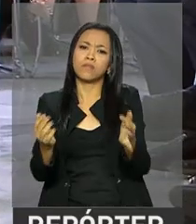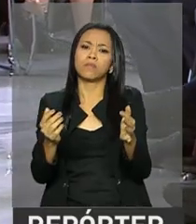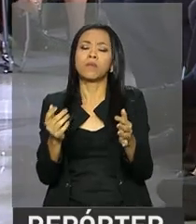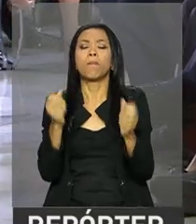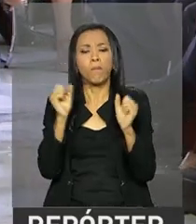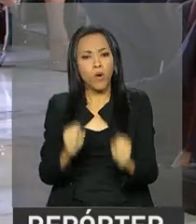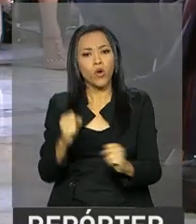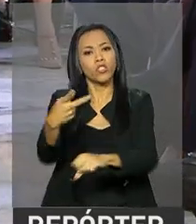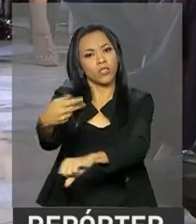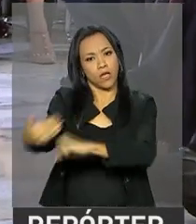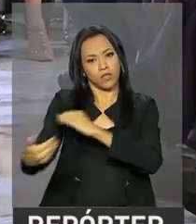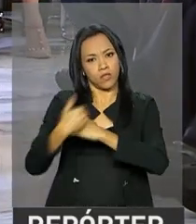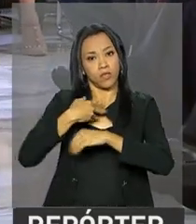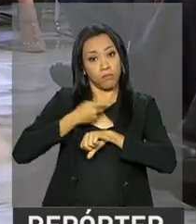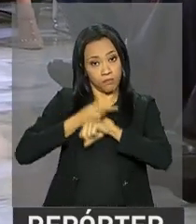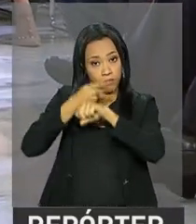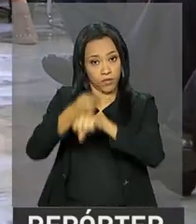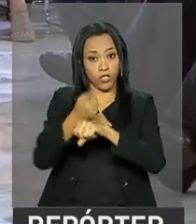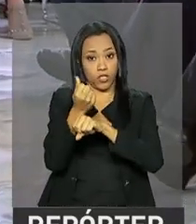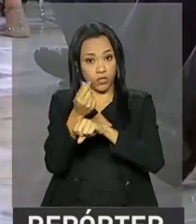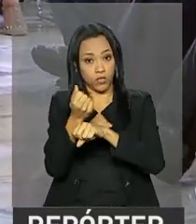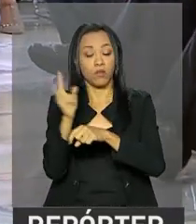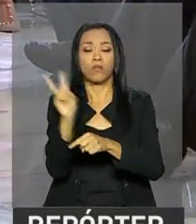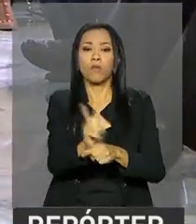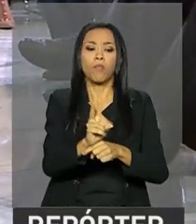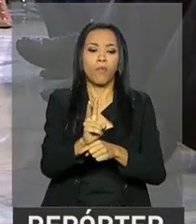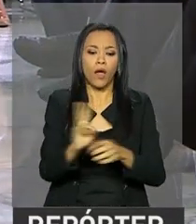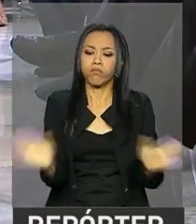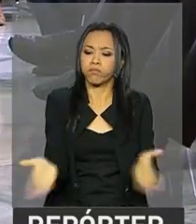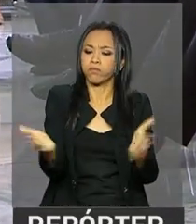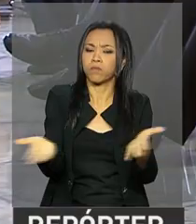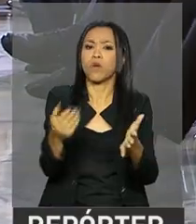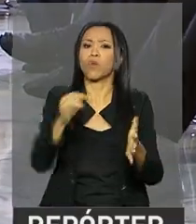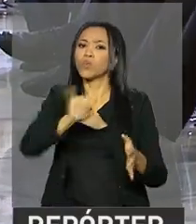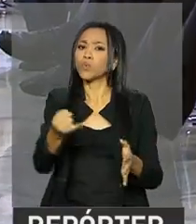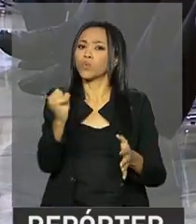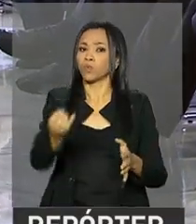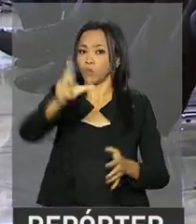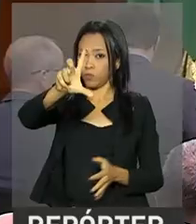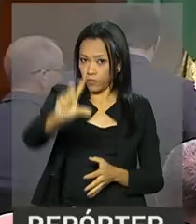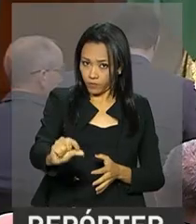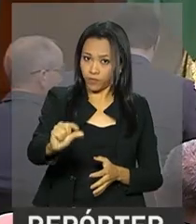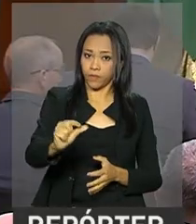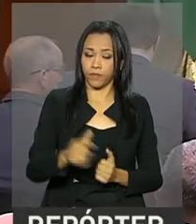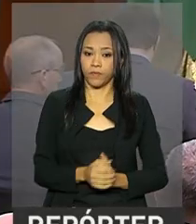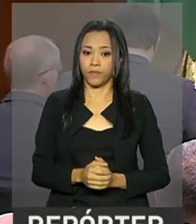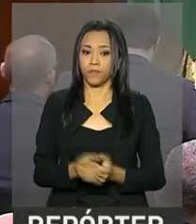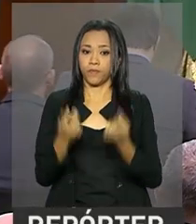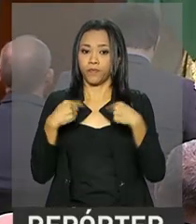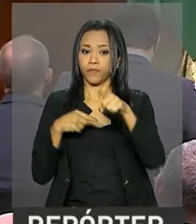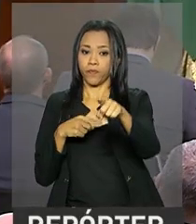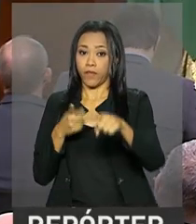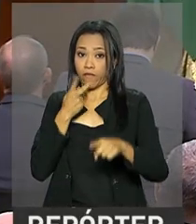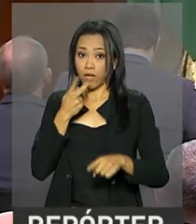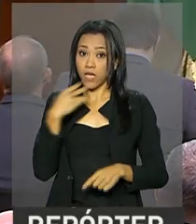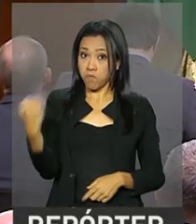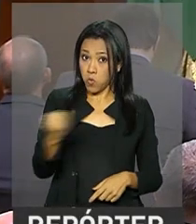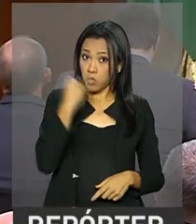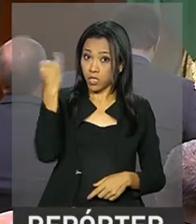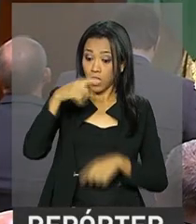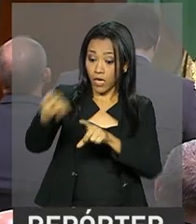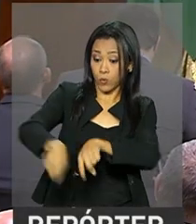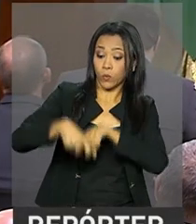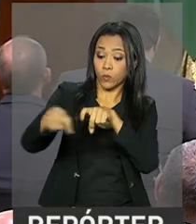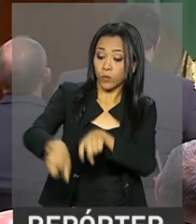para custeio, investimentos e seguro da produção com juros mais baixos. É interessante como a agricultura ela é